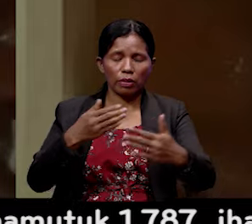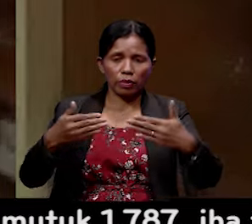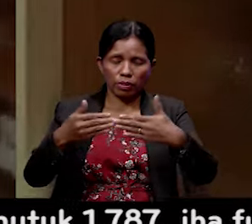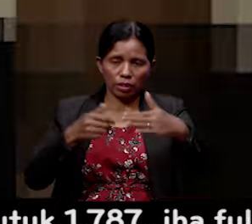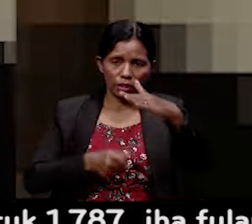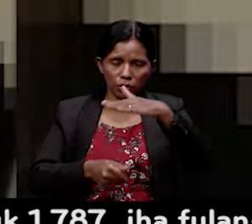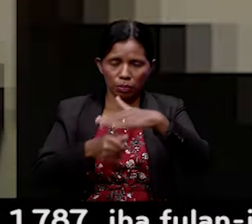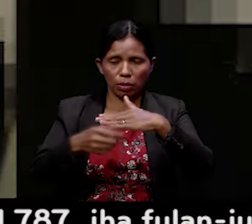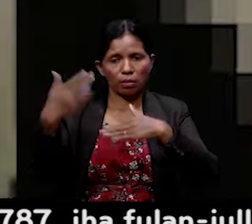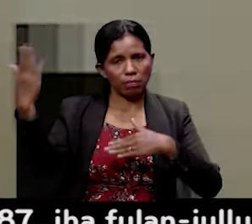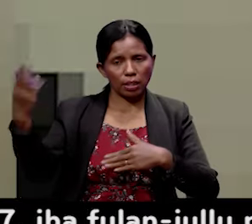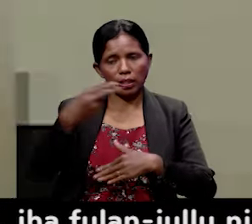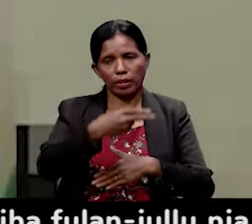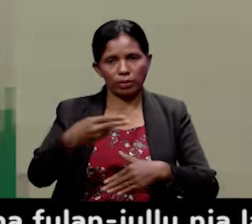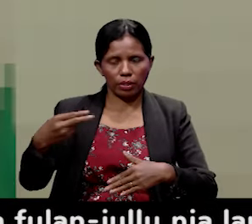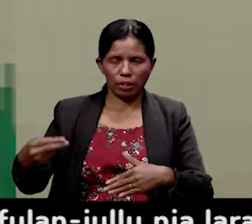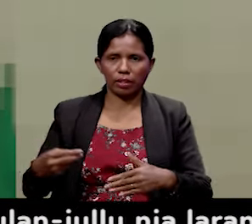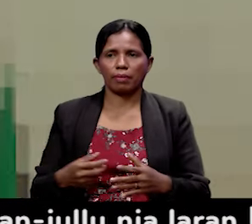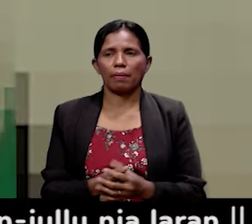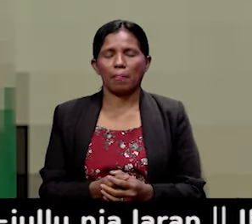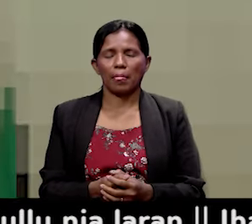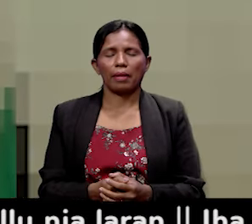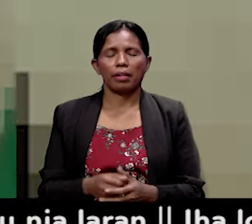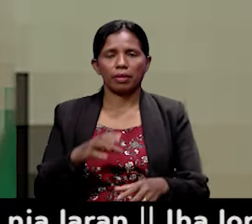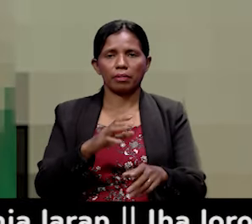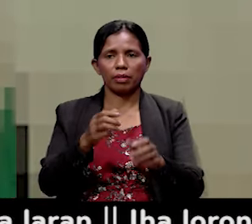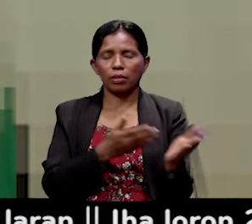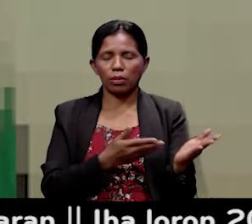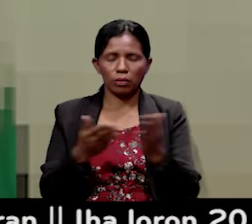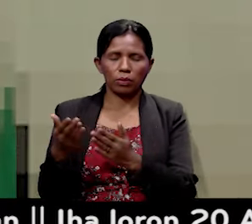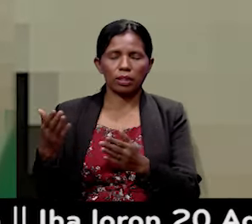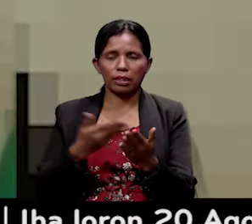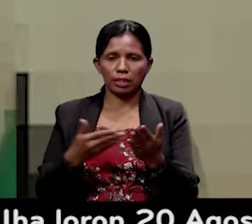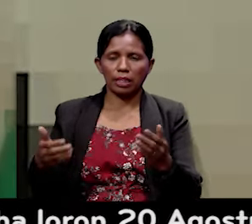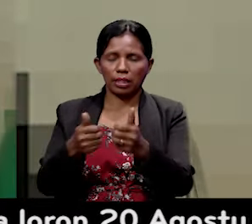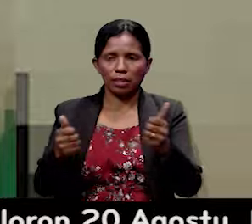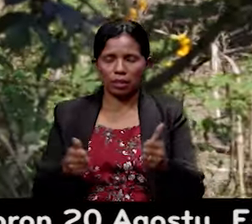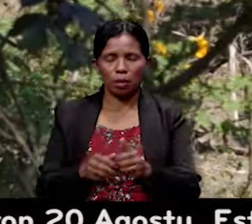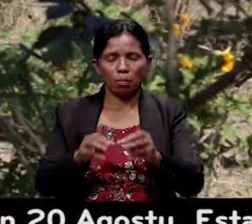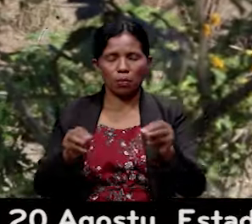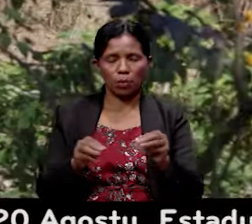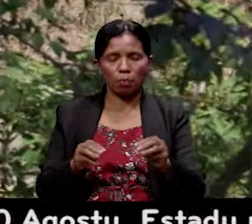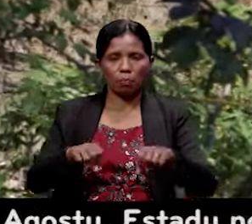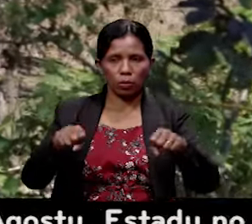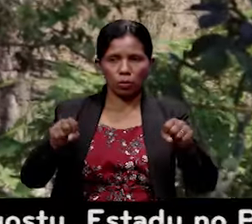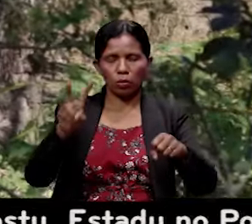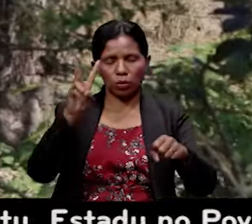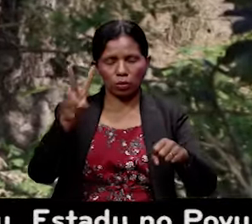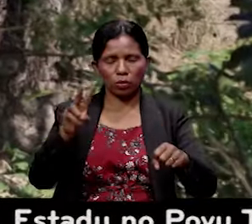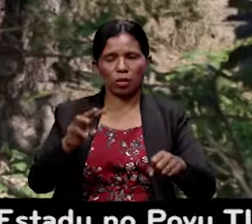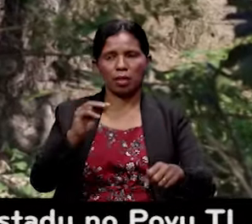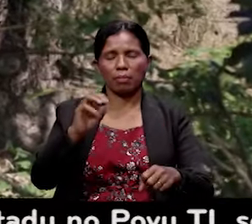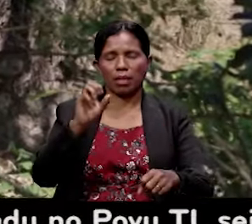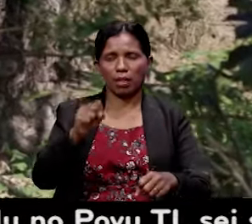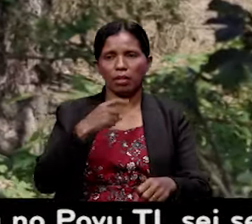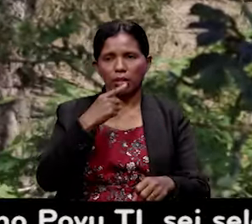ba Indonésia. Penetele prendemos evidência balung hanesan atributo arte marcial, motorizada rua ho marca Jupiter MX, no